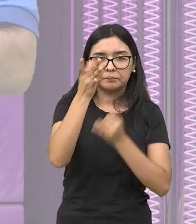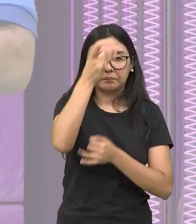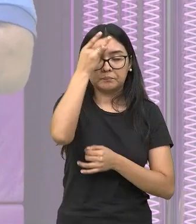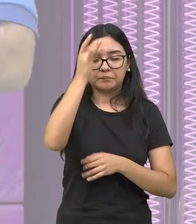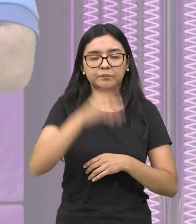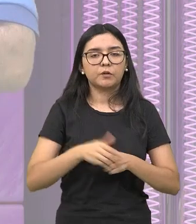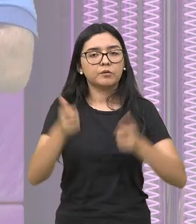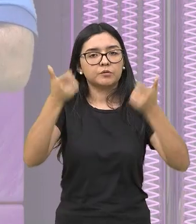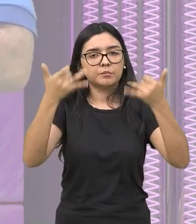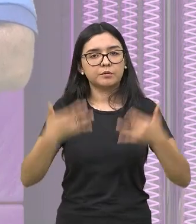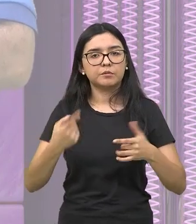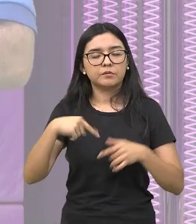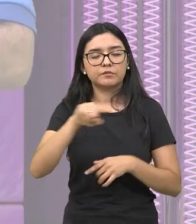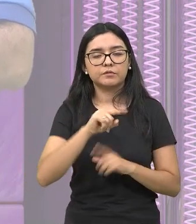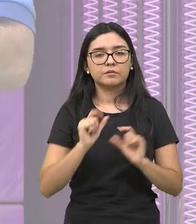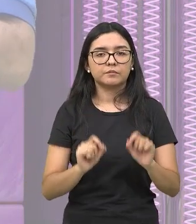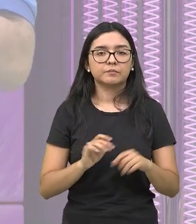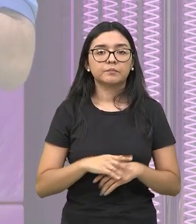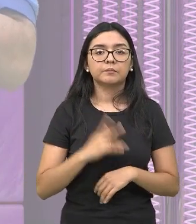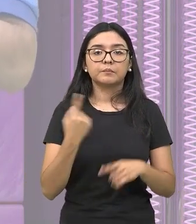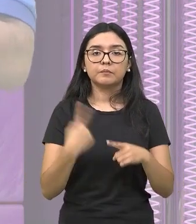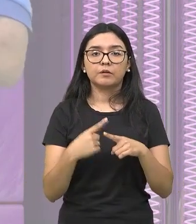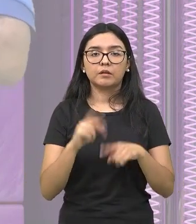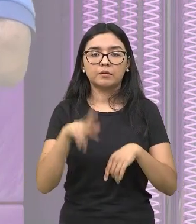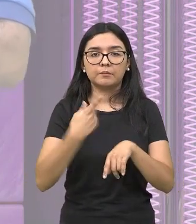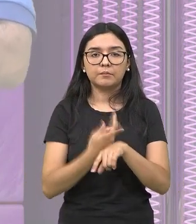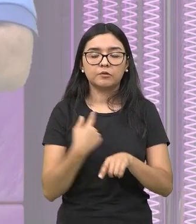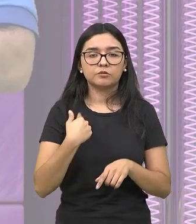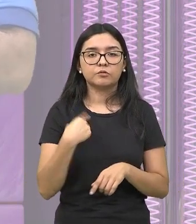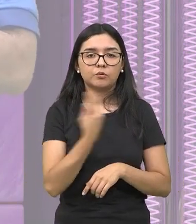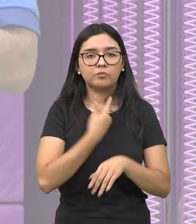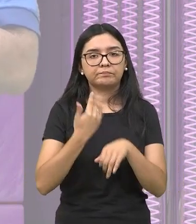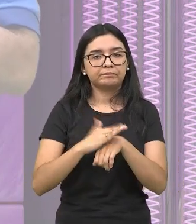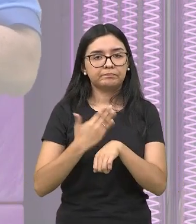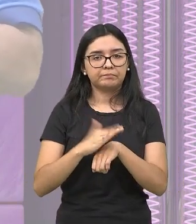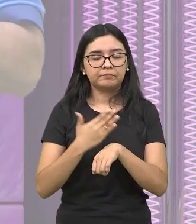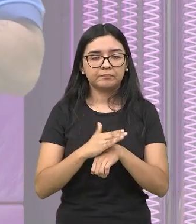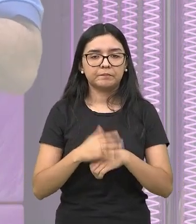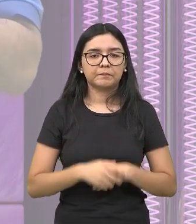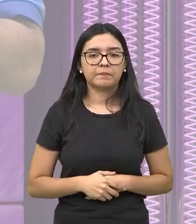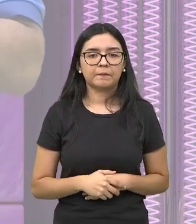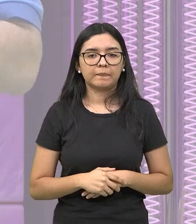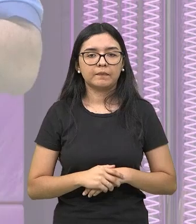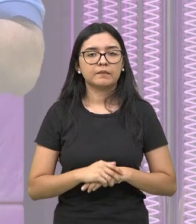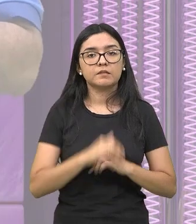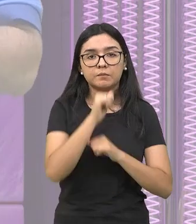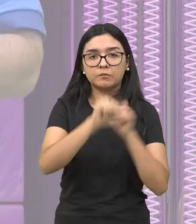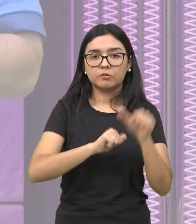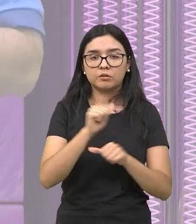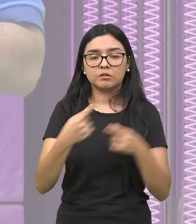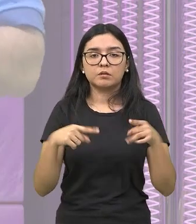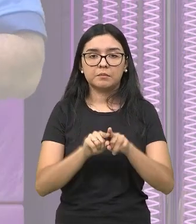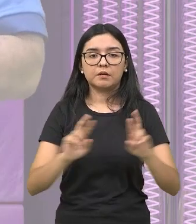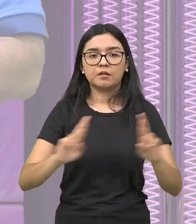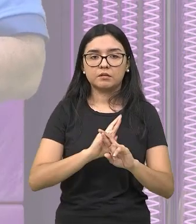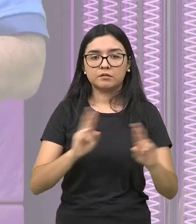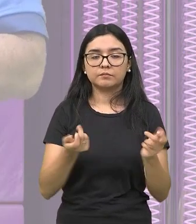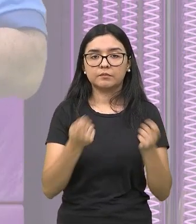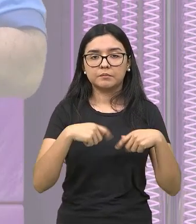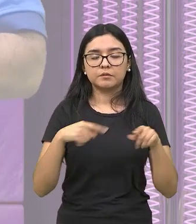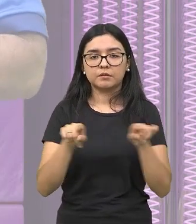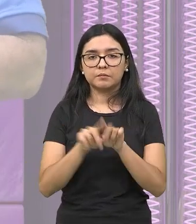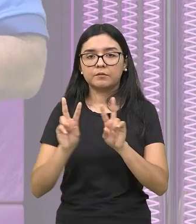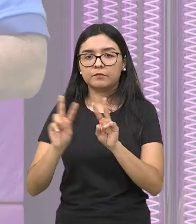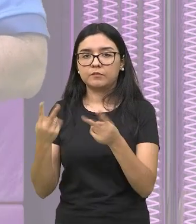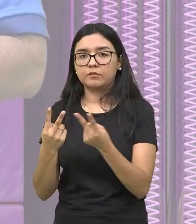professor acabou de falar para você aqui, porque nós vamos aplicar essa ideia, dessa conversão, essa relação entre capacidade,